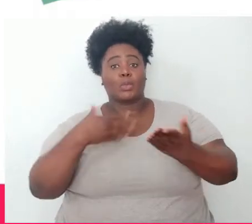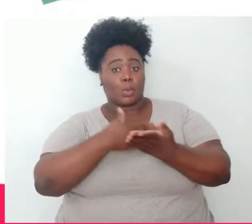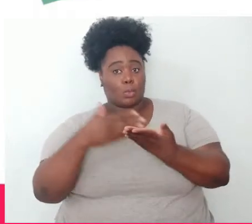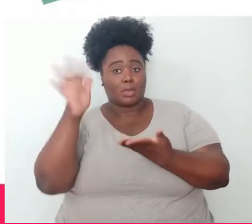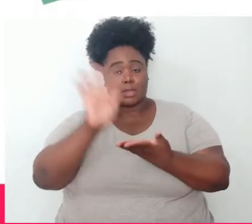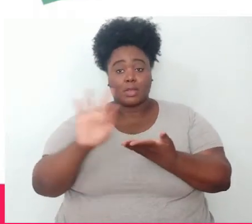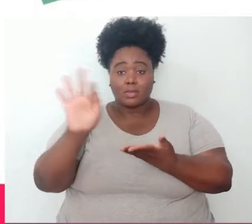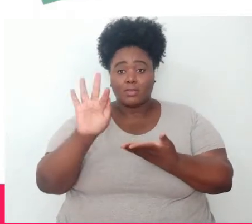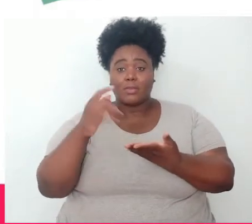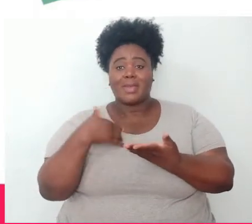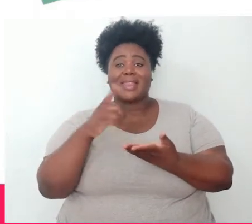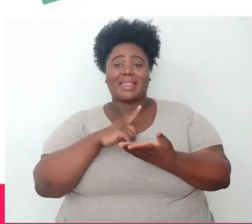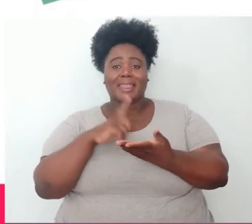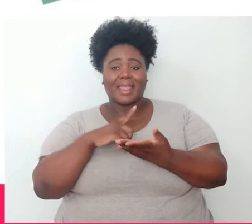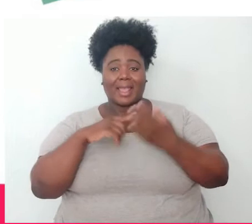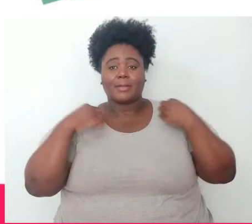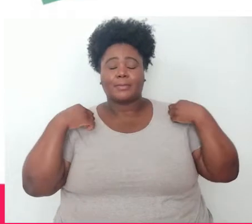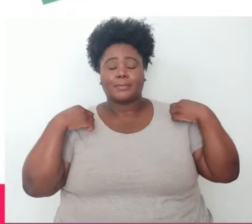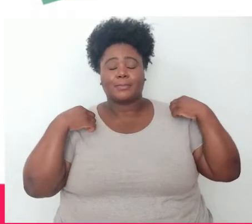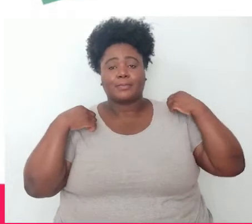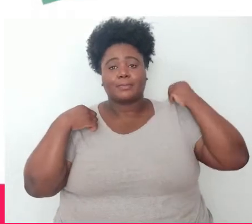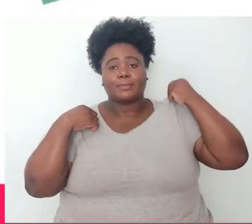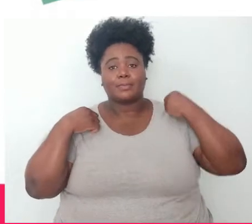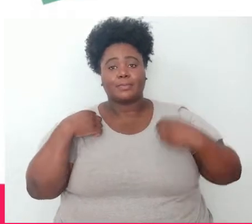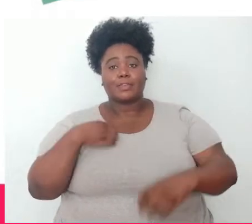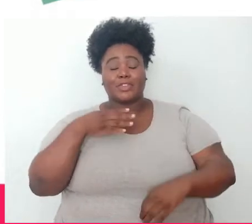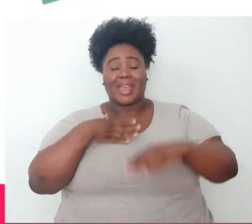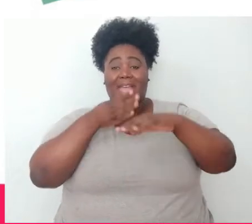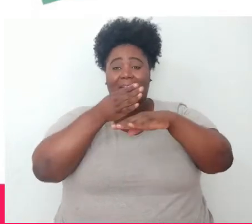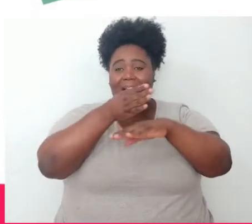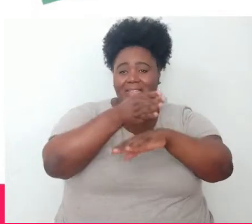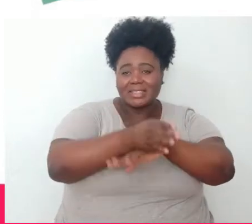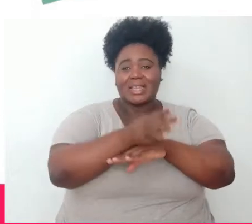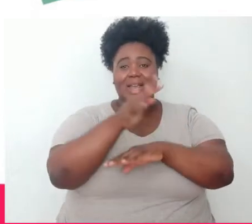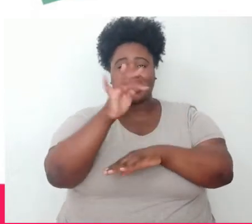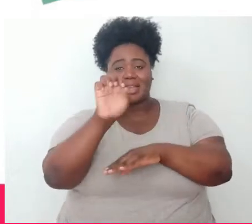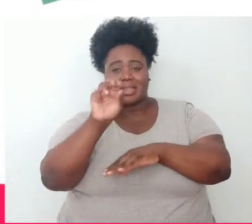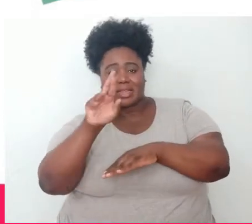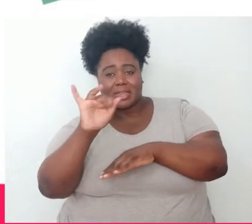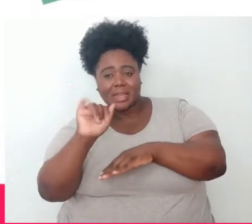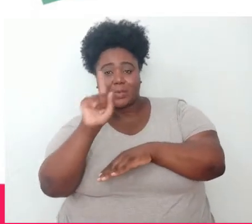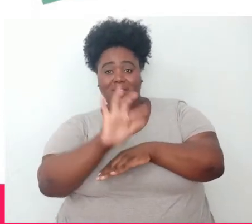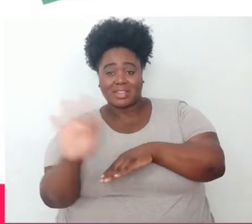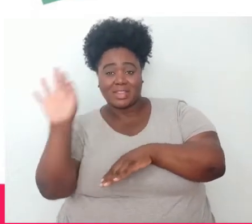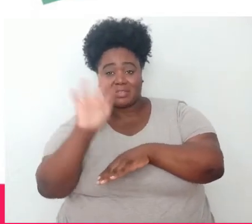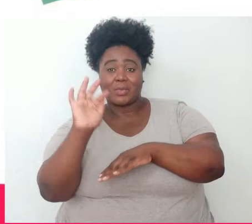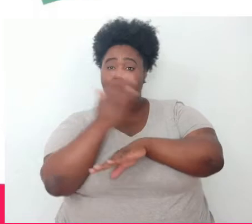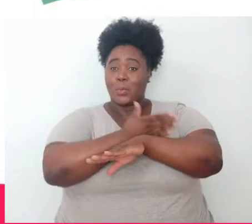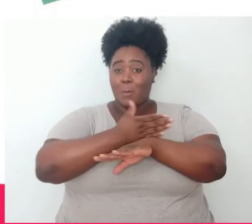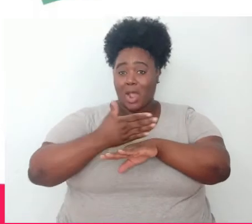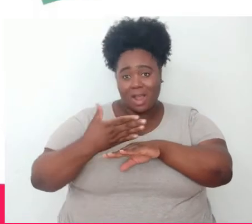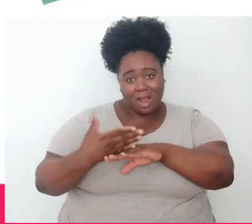graduação, existe o mecanismo de se infiltrar nessas teorias acadêmicas